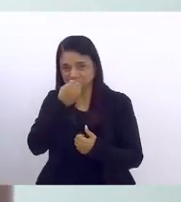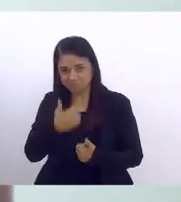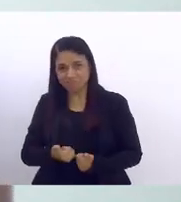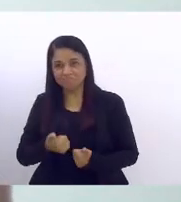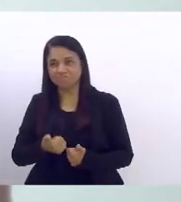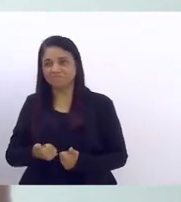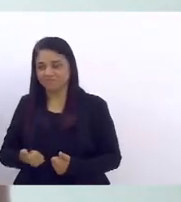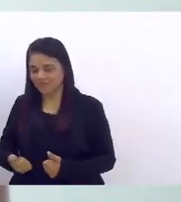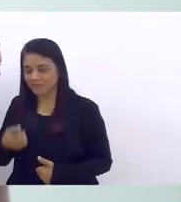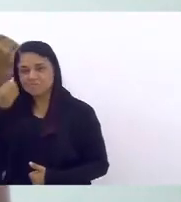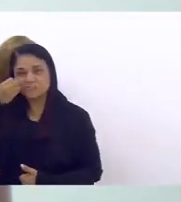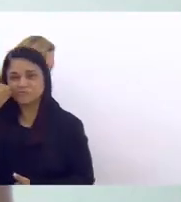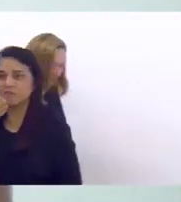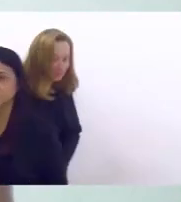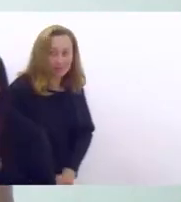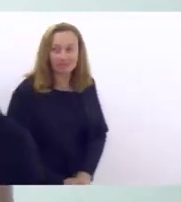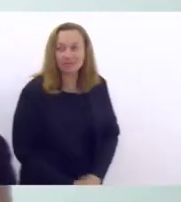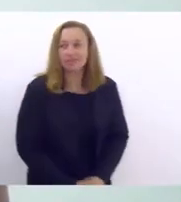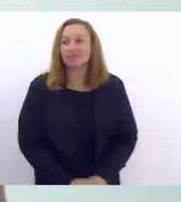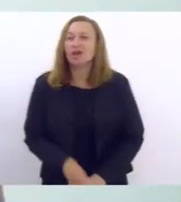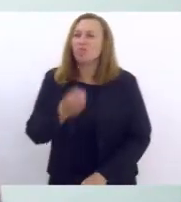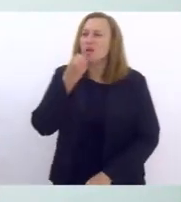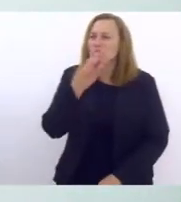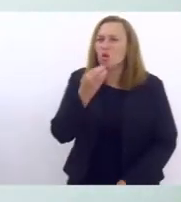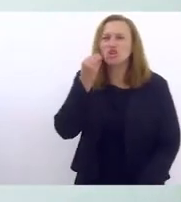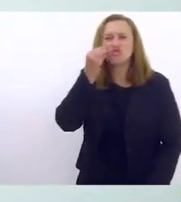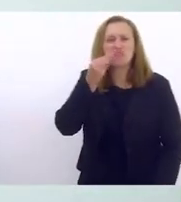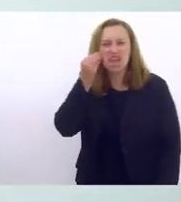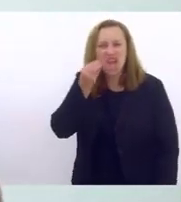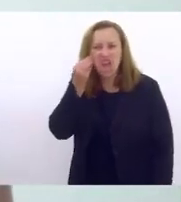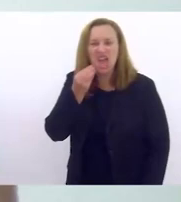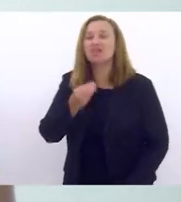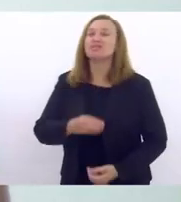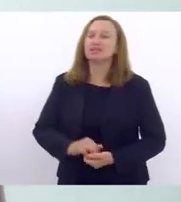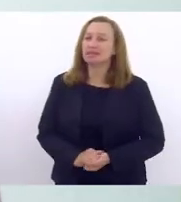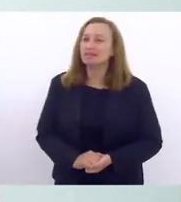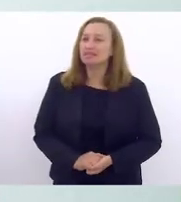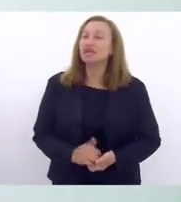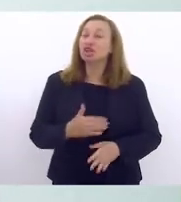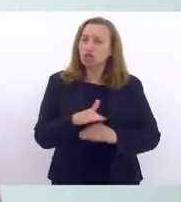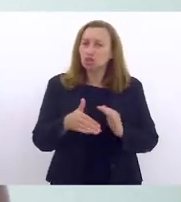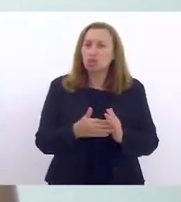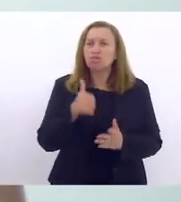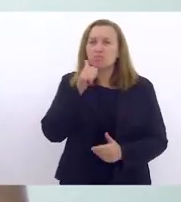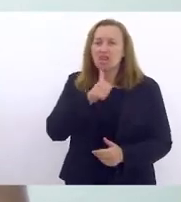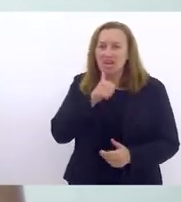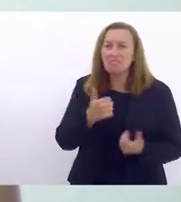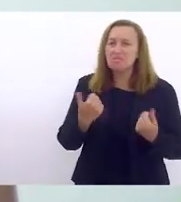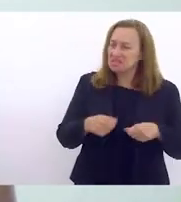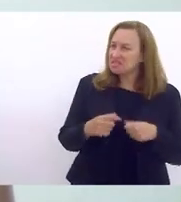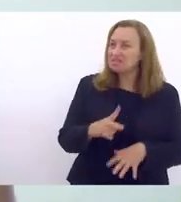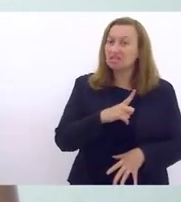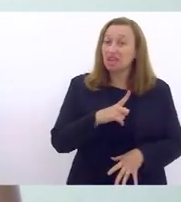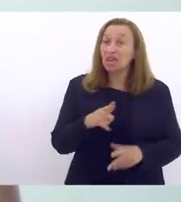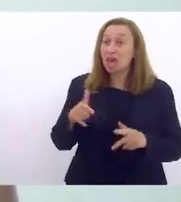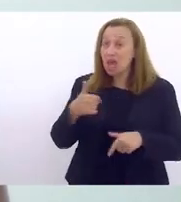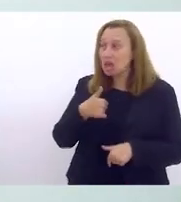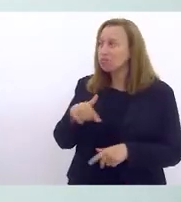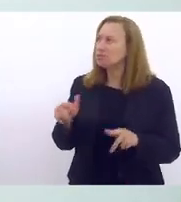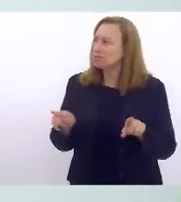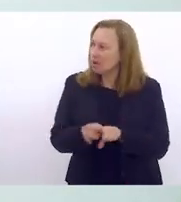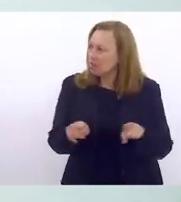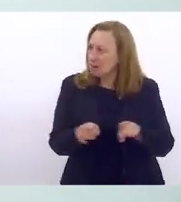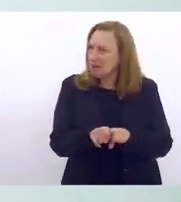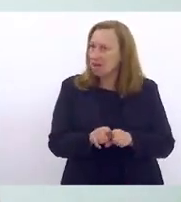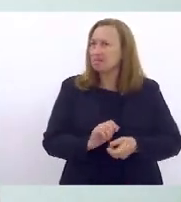teve uma boa experiência, uma experiência que todas as mulheres deveriam ter, como eu tive no momento dos meus